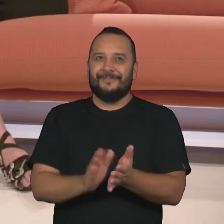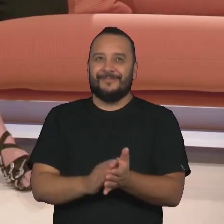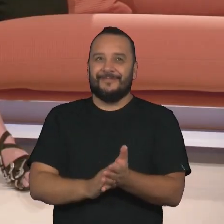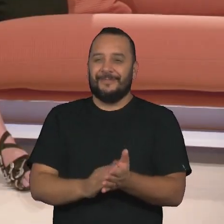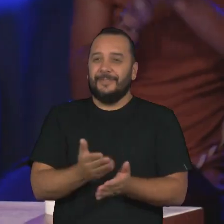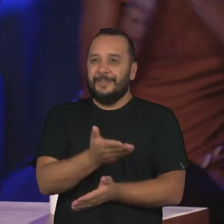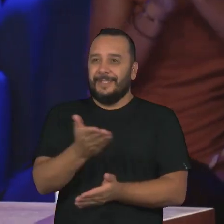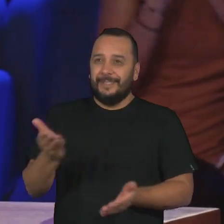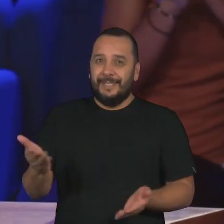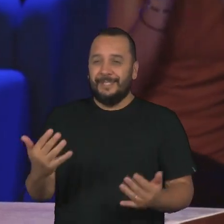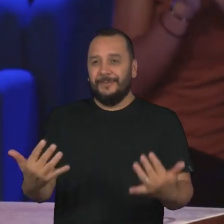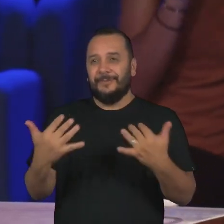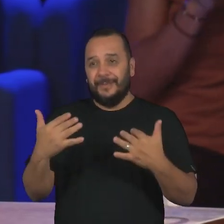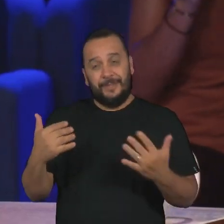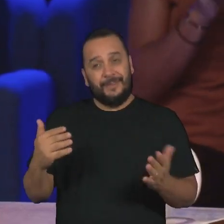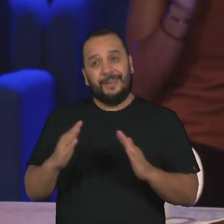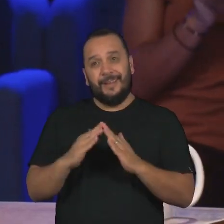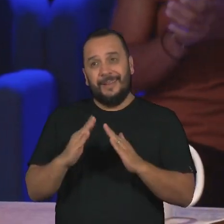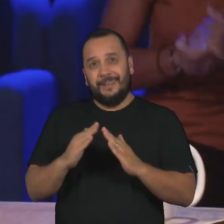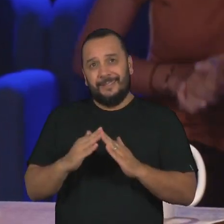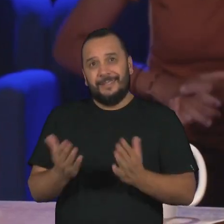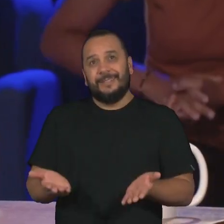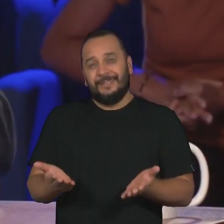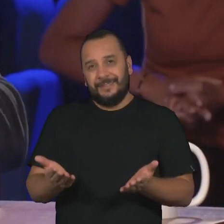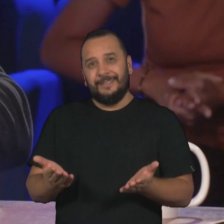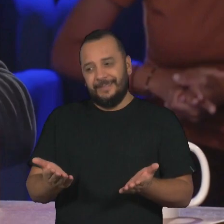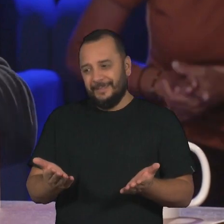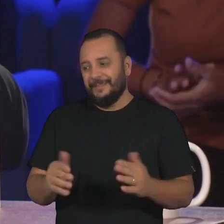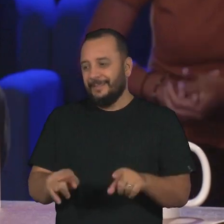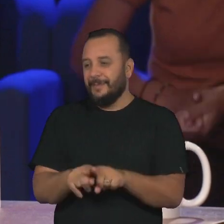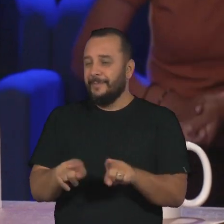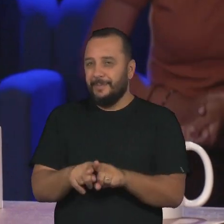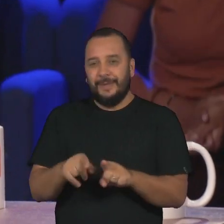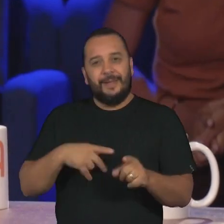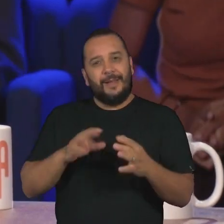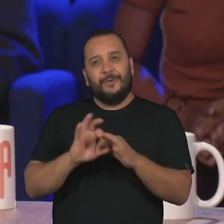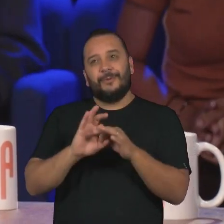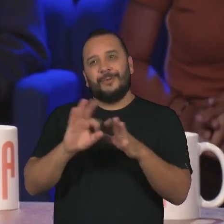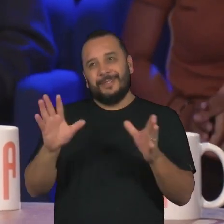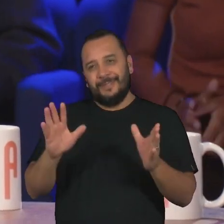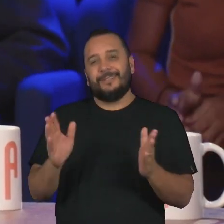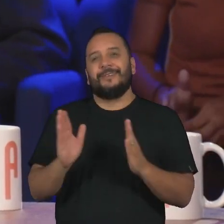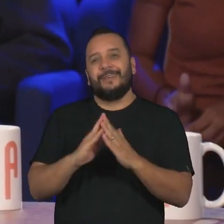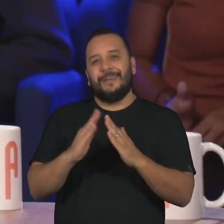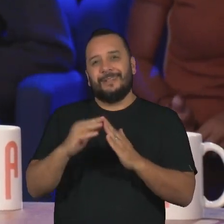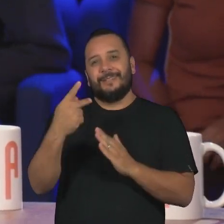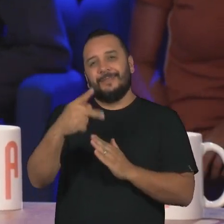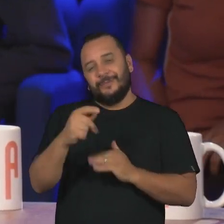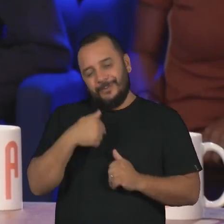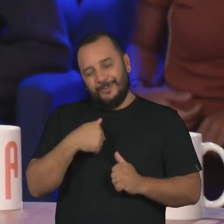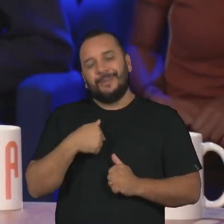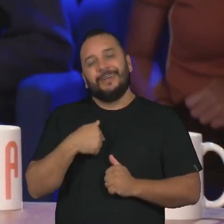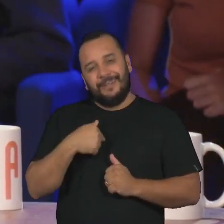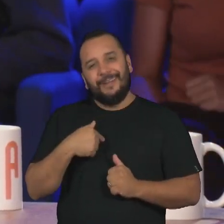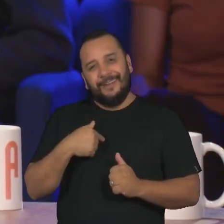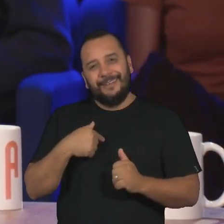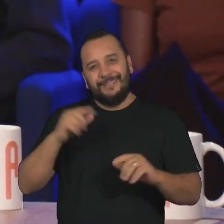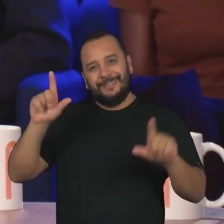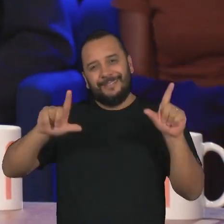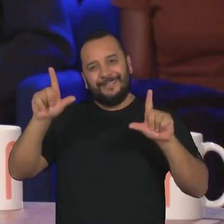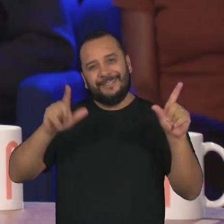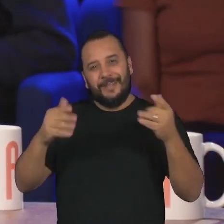Obrigado a você que nos acompanha em casa, por nos dar essa autorização de fazer parte da sua vida, de